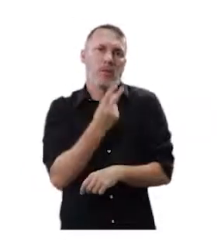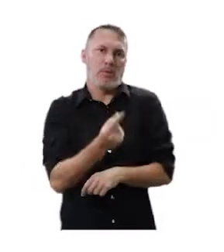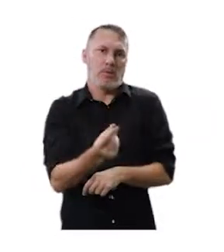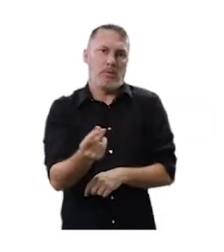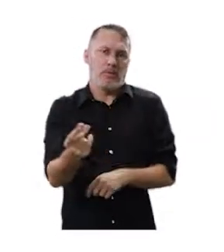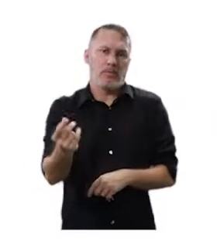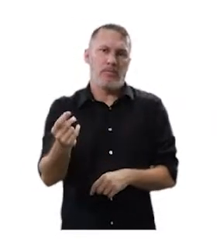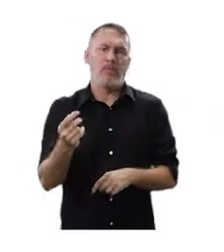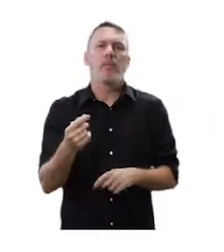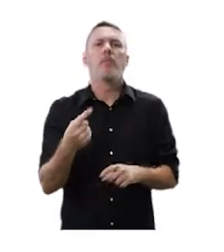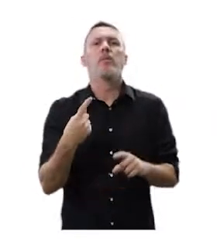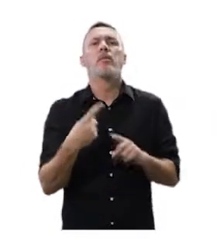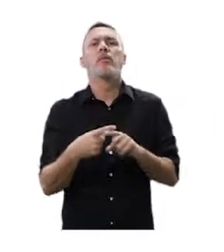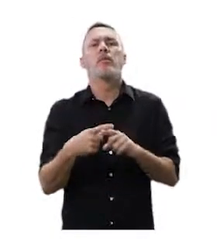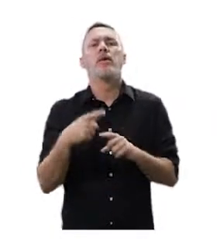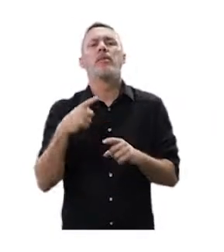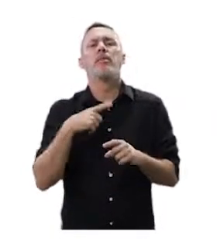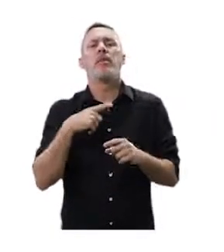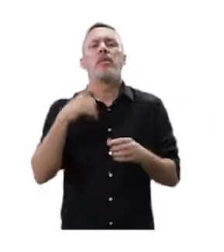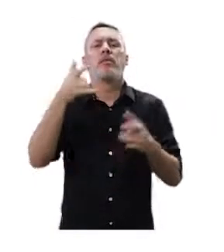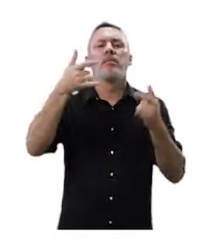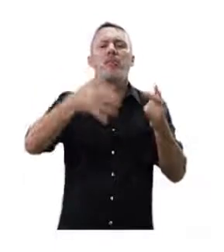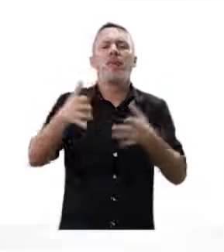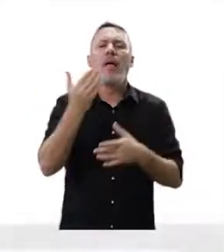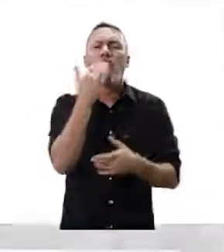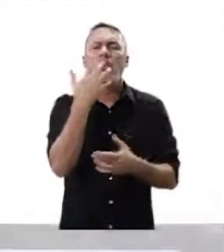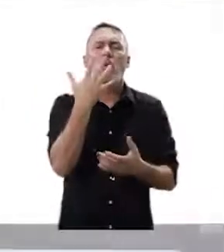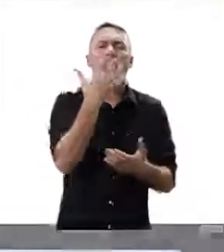presentes nos alimentos preservados com essa